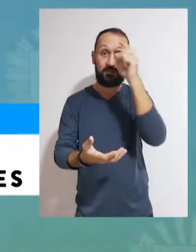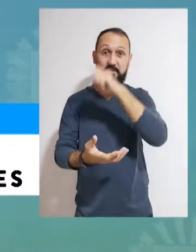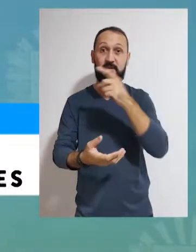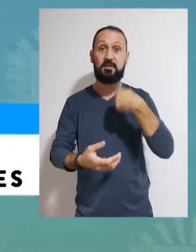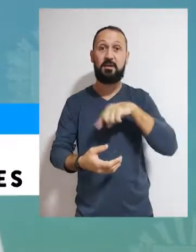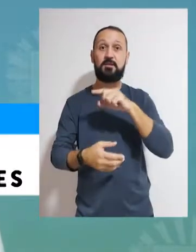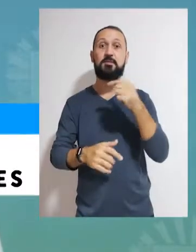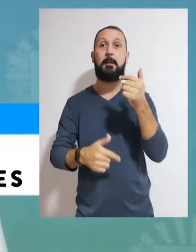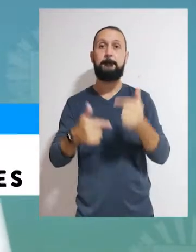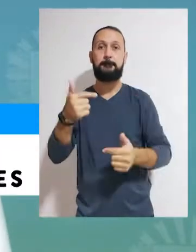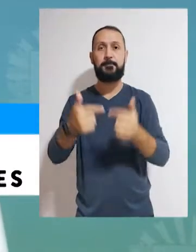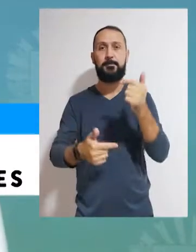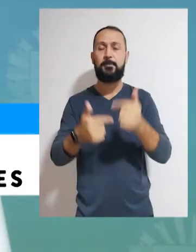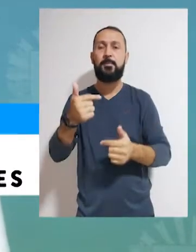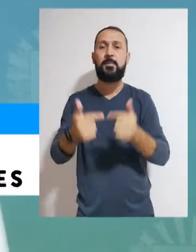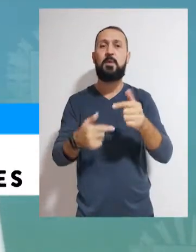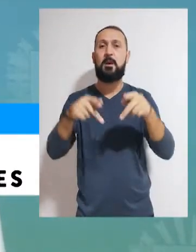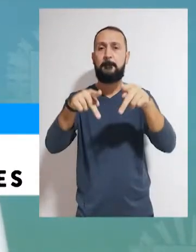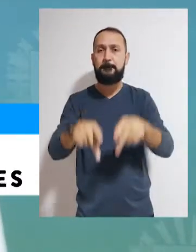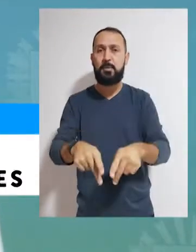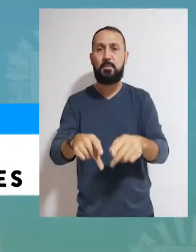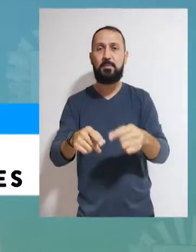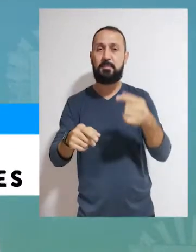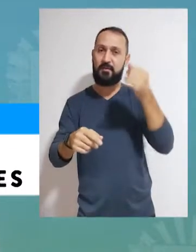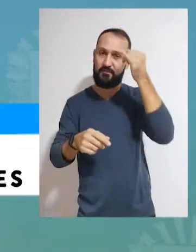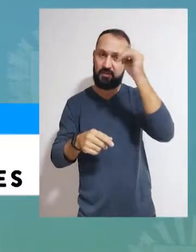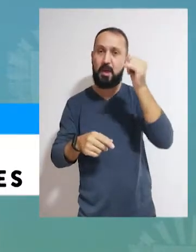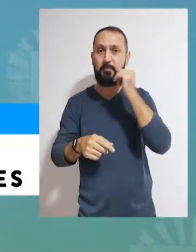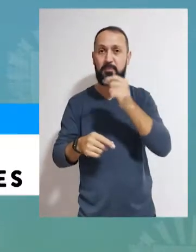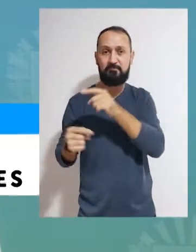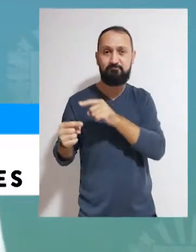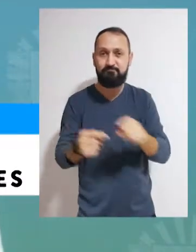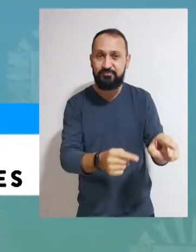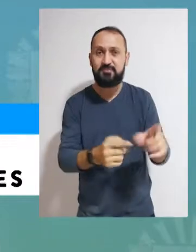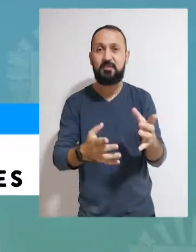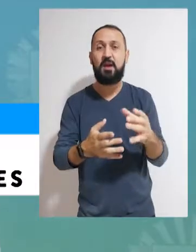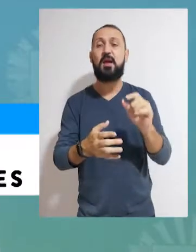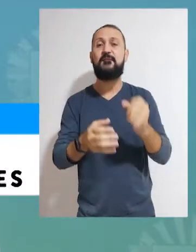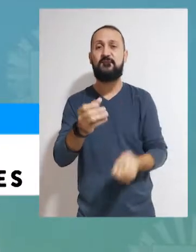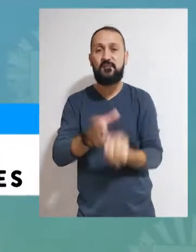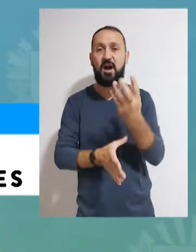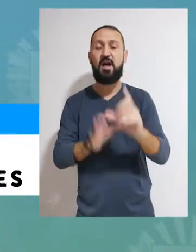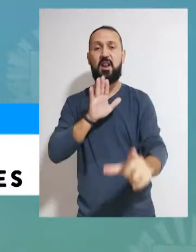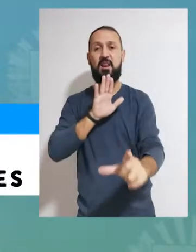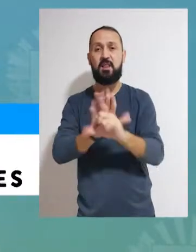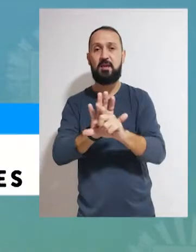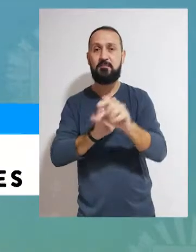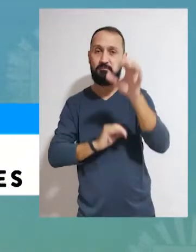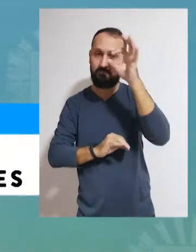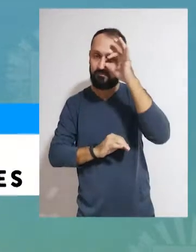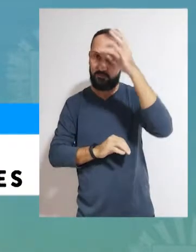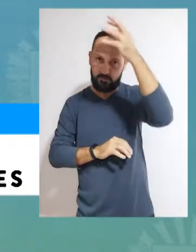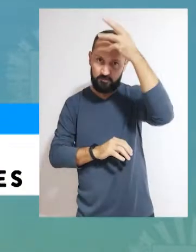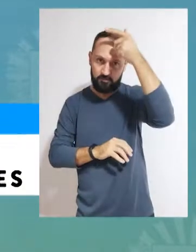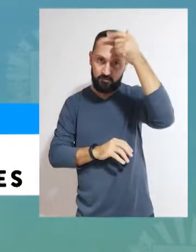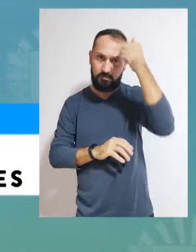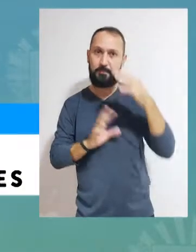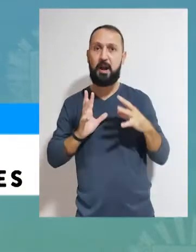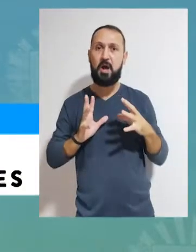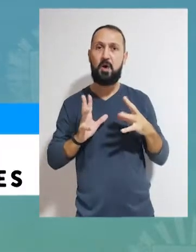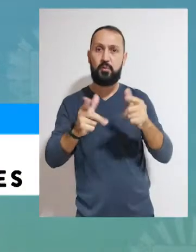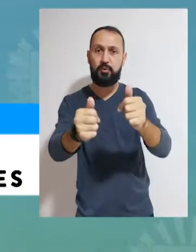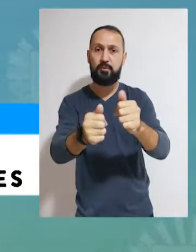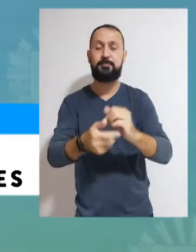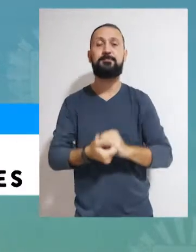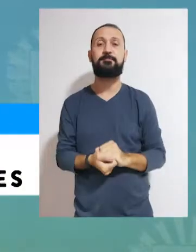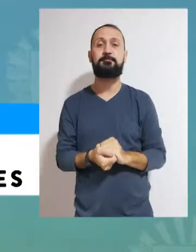dos grandes desafios das políticas públicas de violência contra mulheres é a efetiva implementação da Lei Maria da Penha, que deve